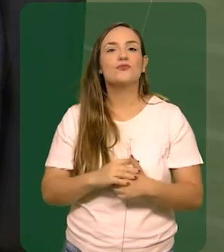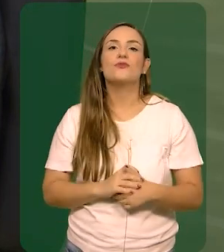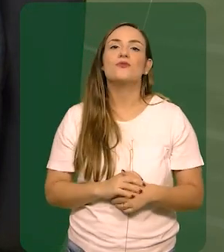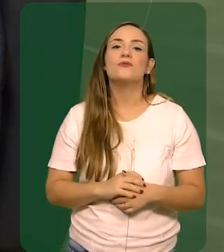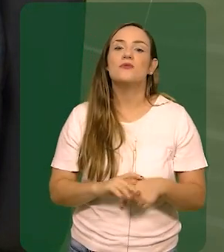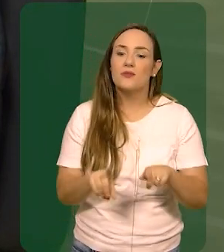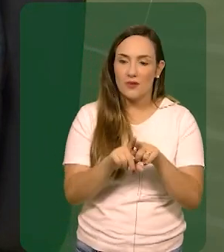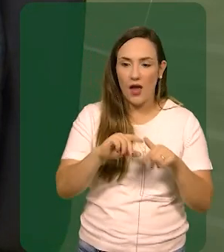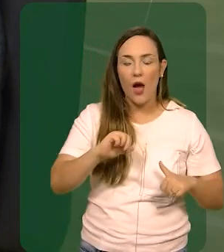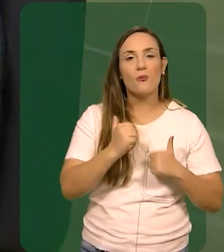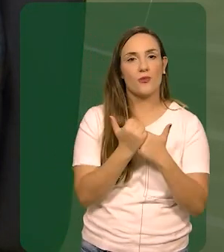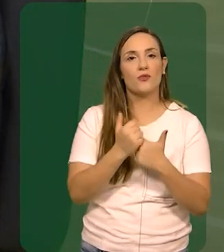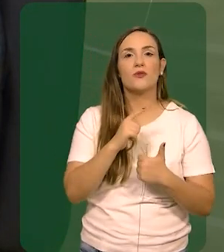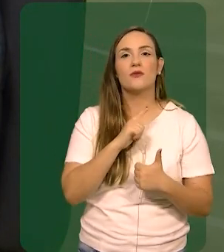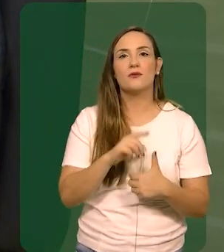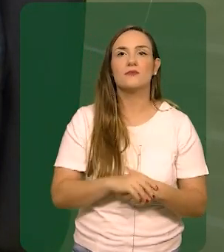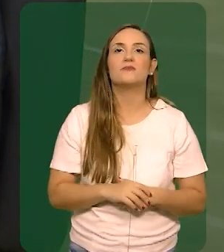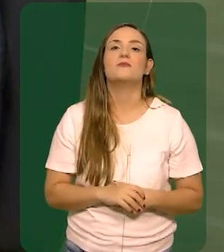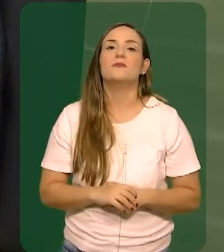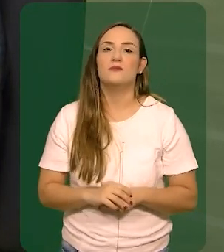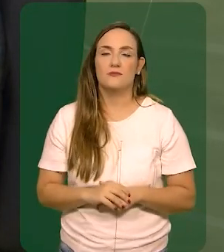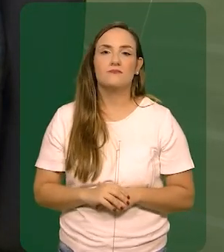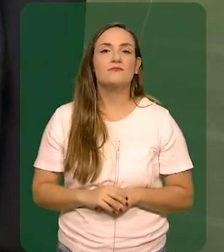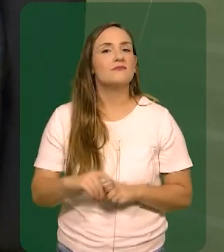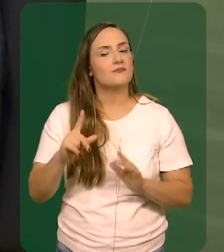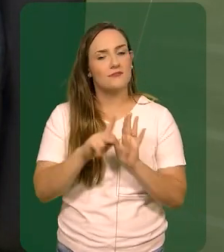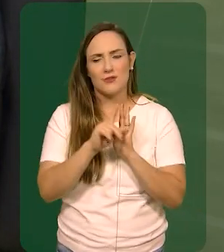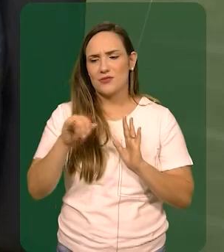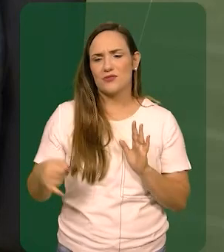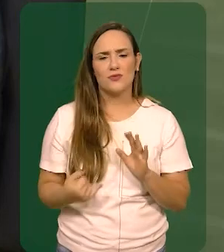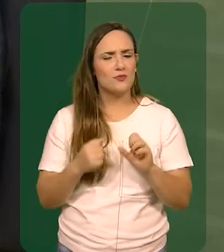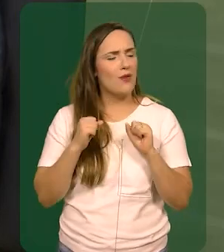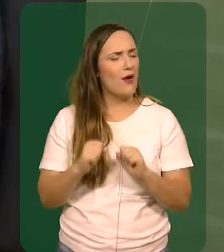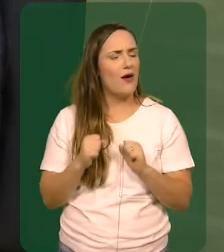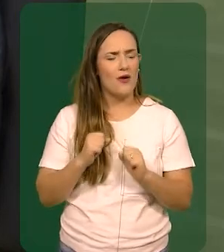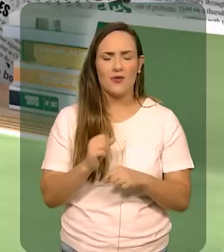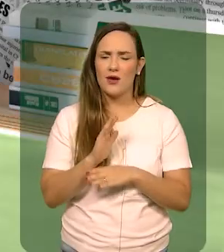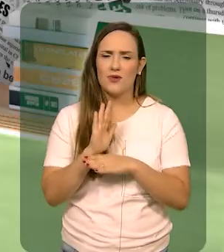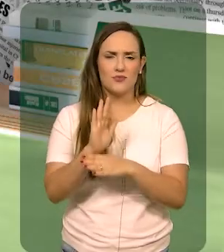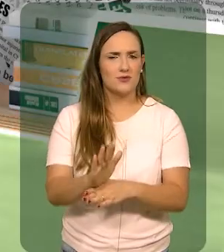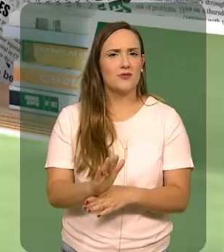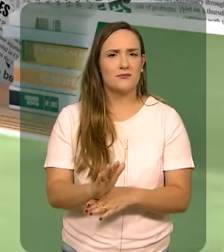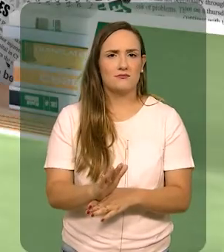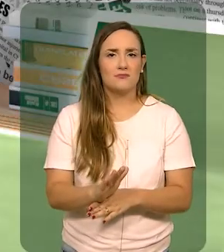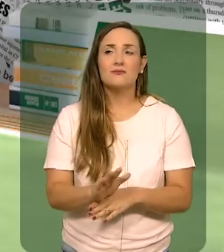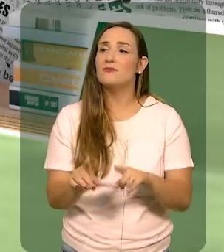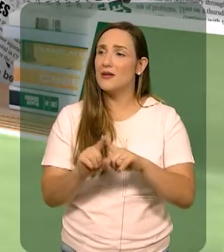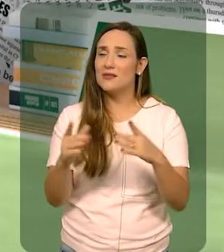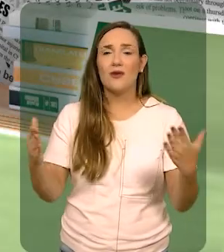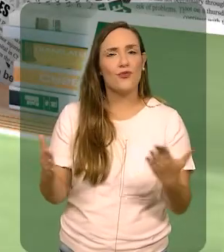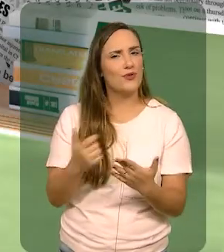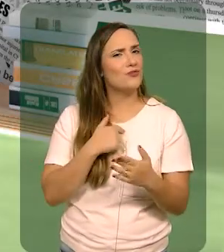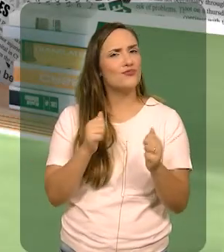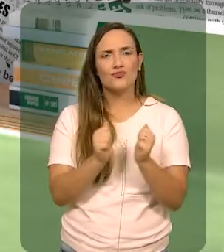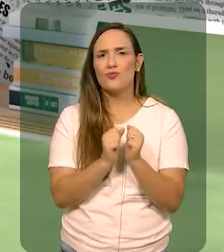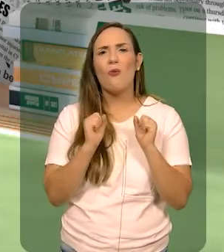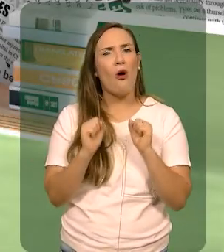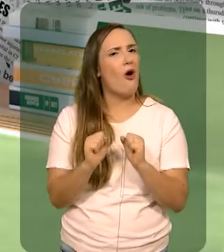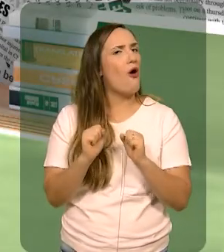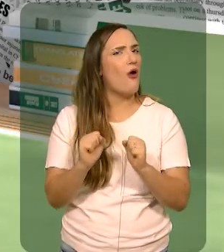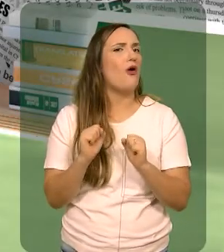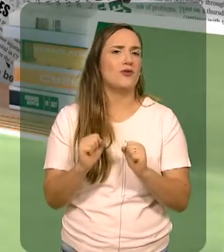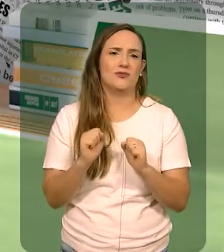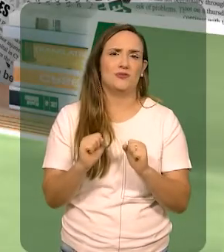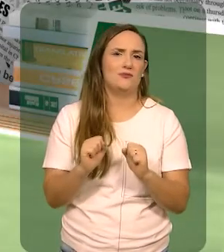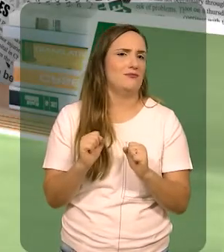ajudou também, outros parceiros também que contribuíram, né. Falei, é um programa que pode contribuir mais comigo. Por quê?